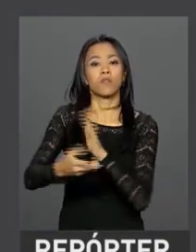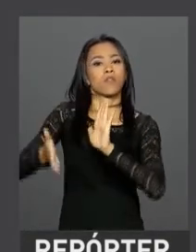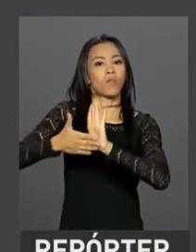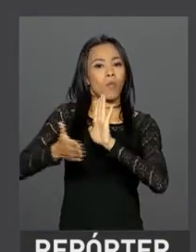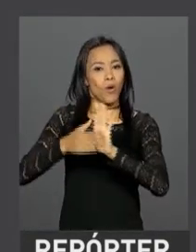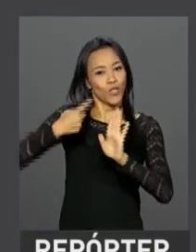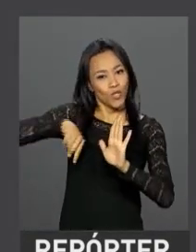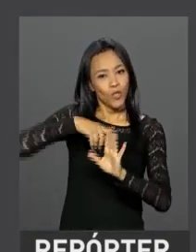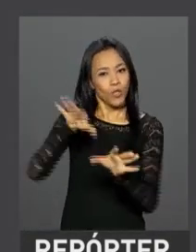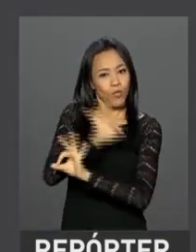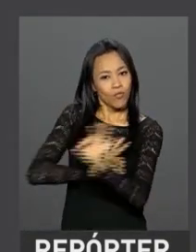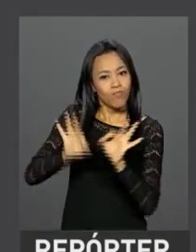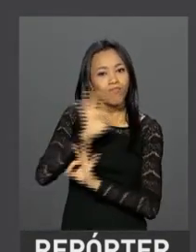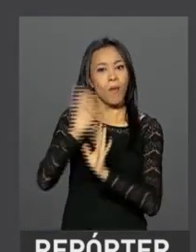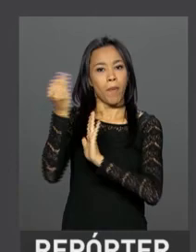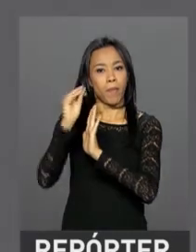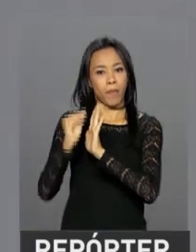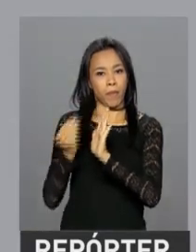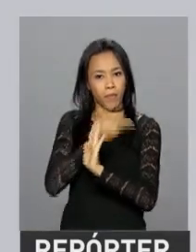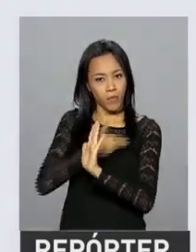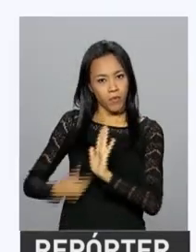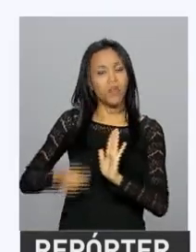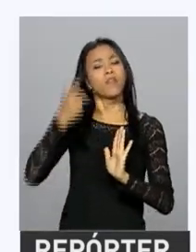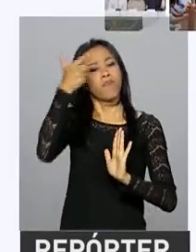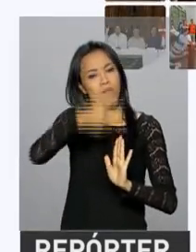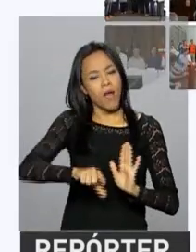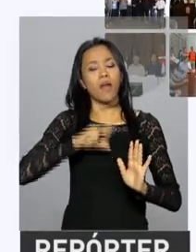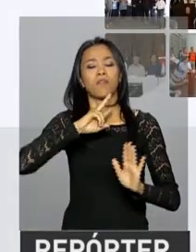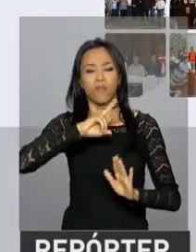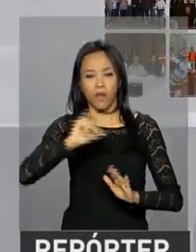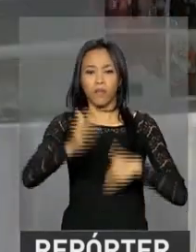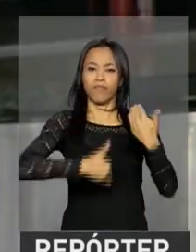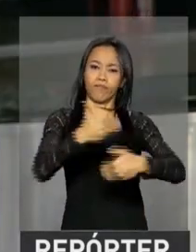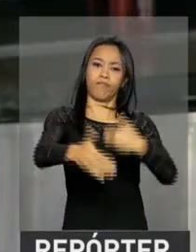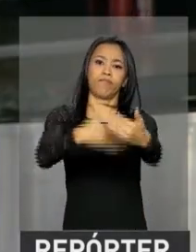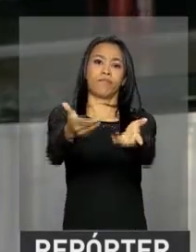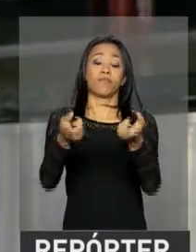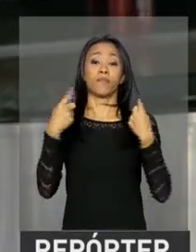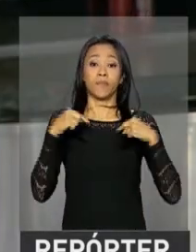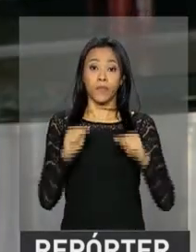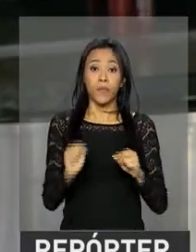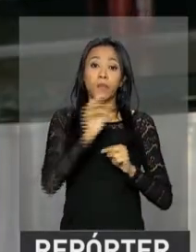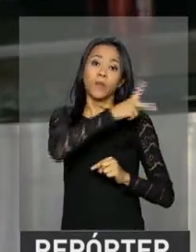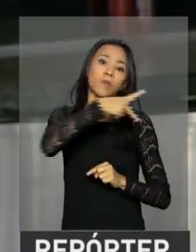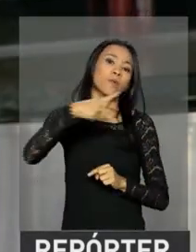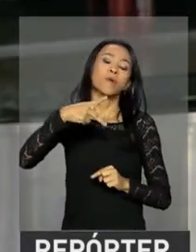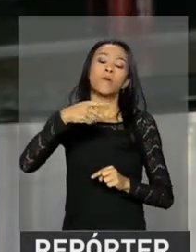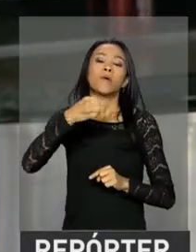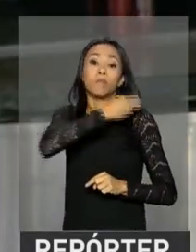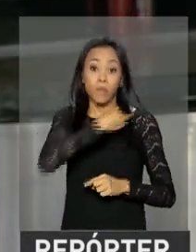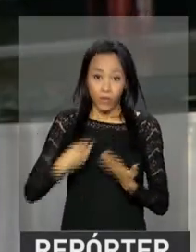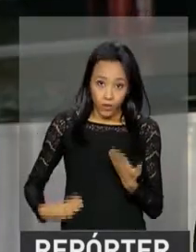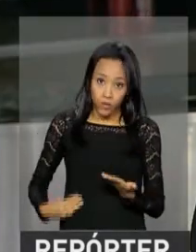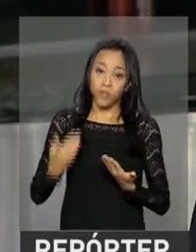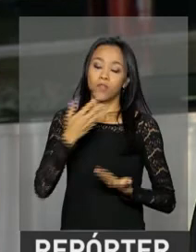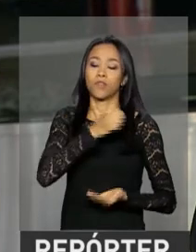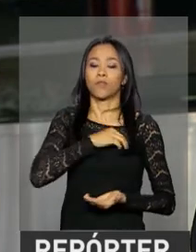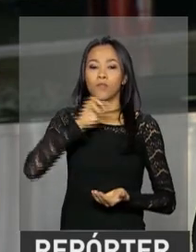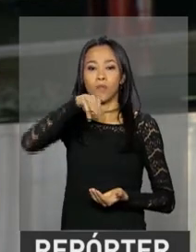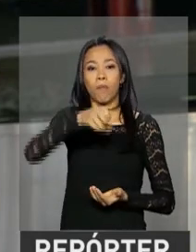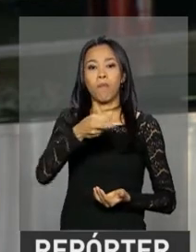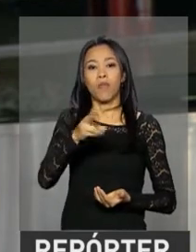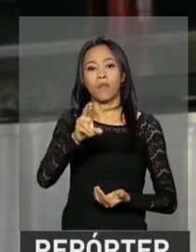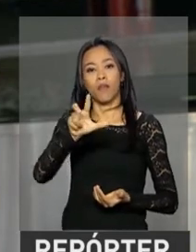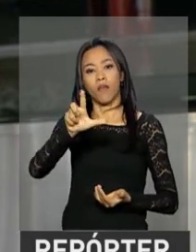brasil voltou a crescer e com as reformas vai crescer mais ainda o ministro da fazenda e henrique meirelles também se manifestou em nota